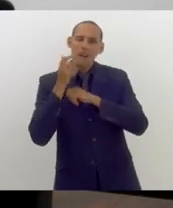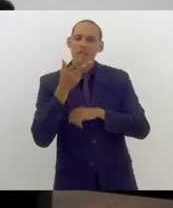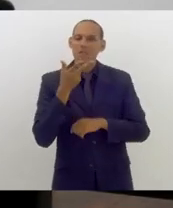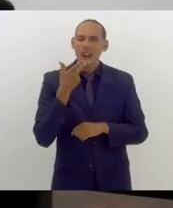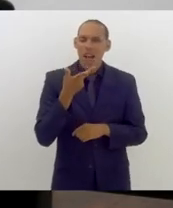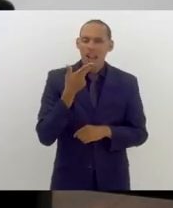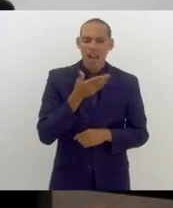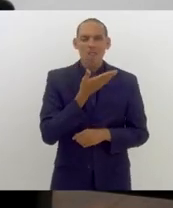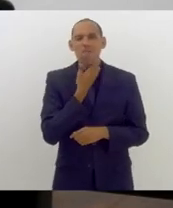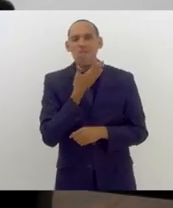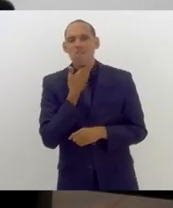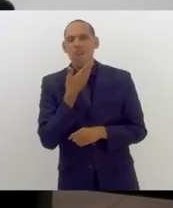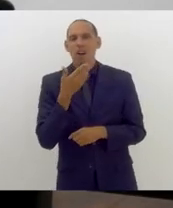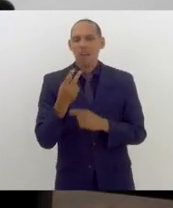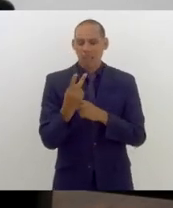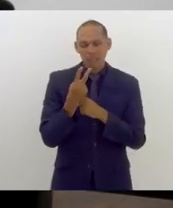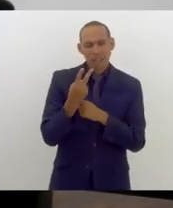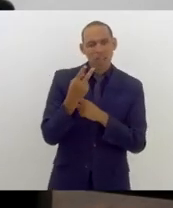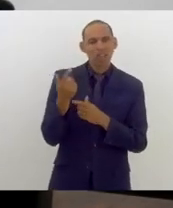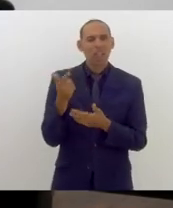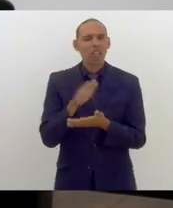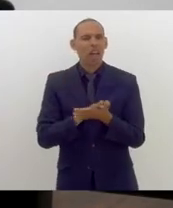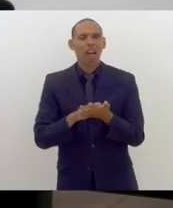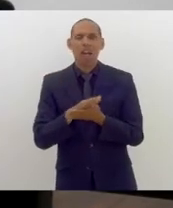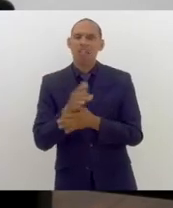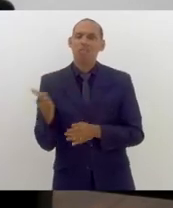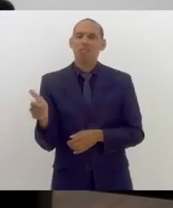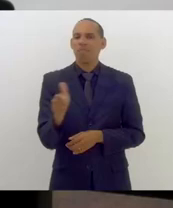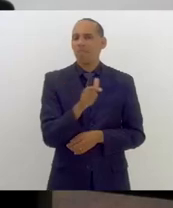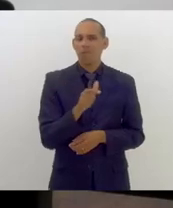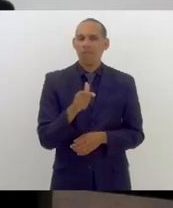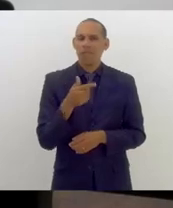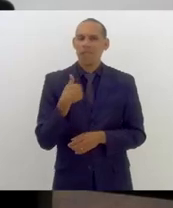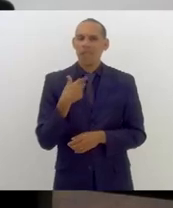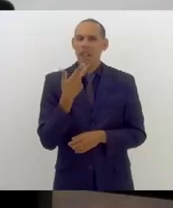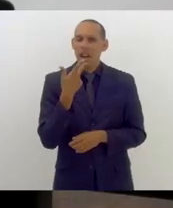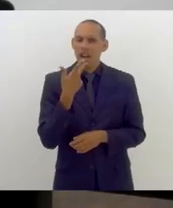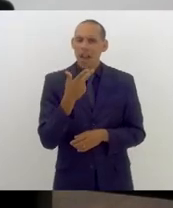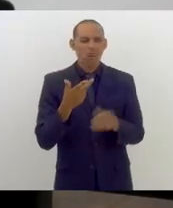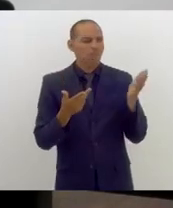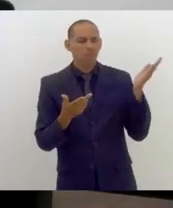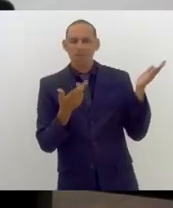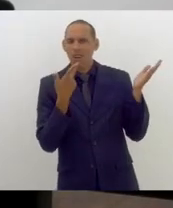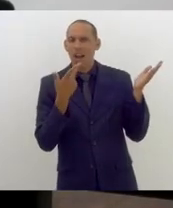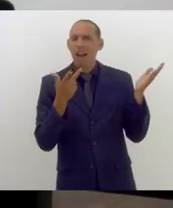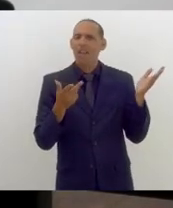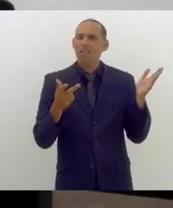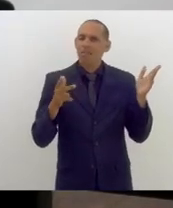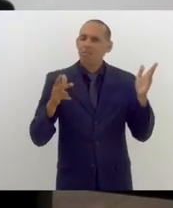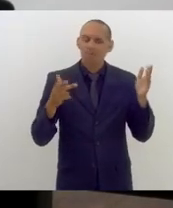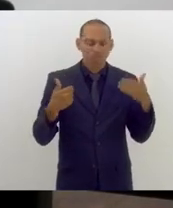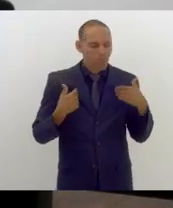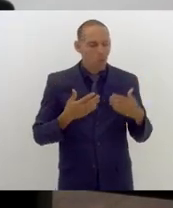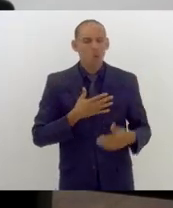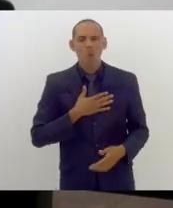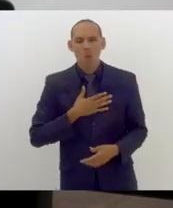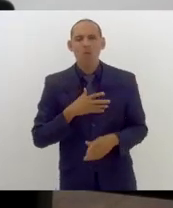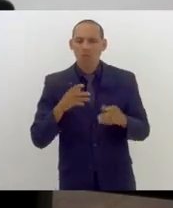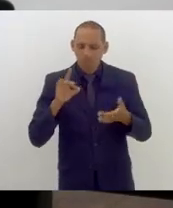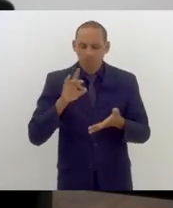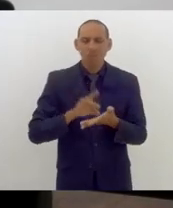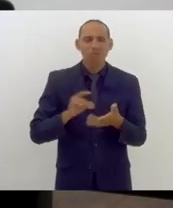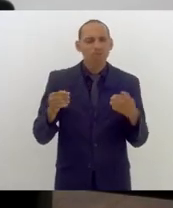para se defender para fazer as coisas eu adoro essas palavras desse aqui porque ele falou uma coisa que é